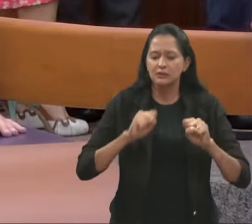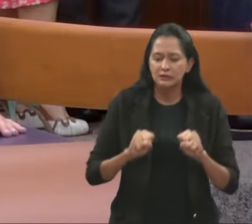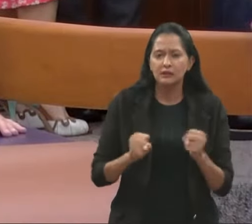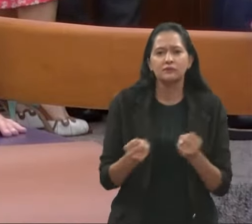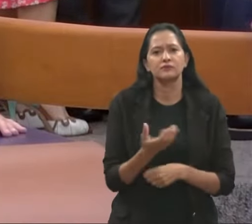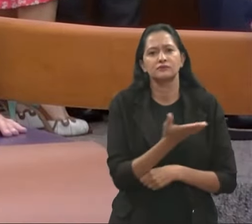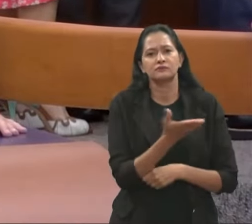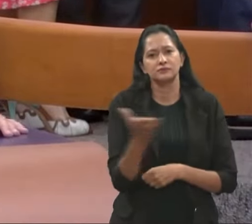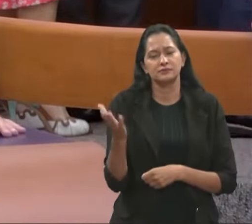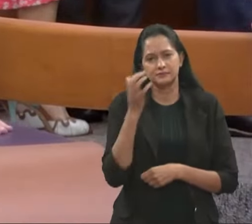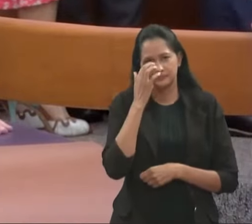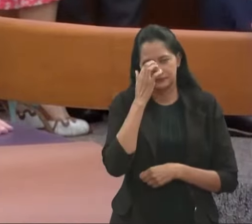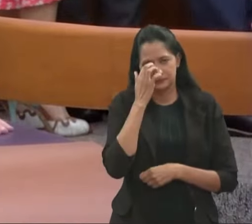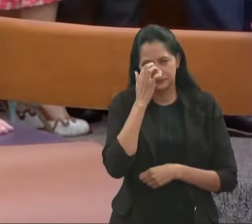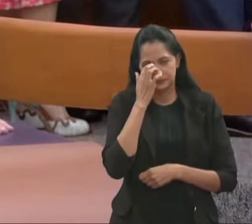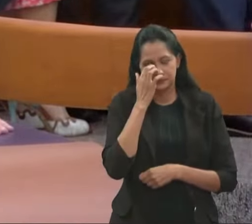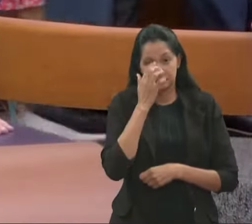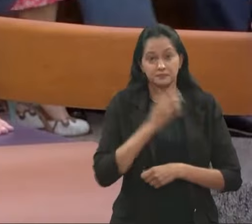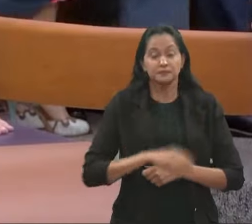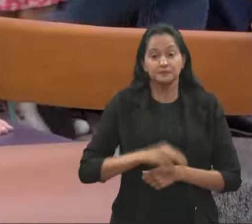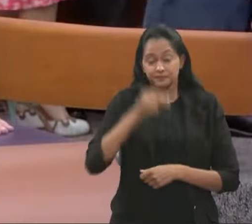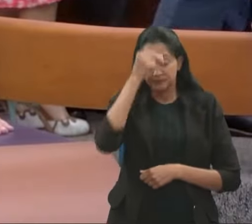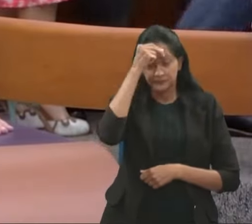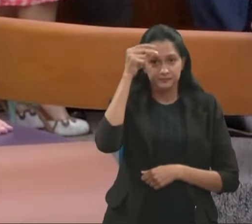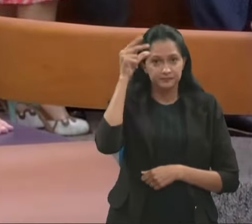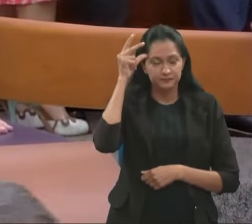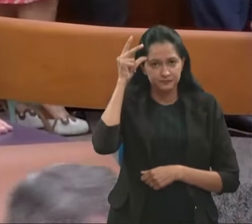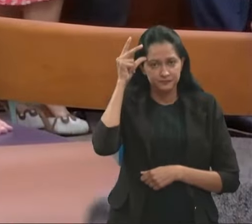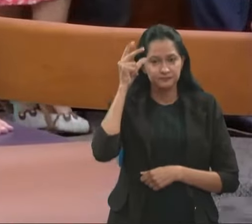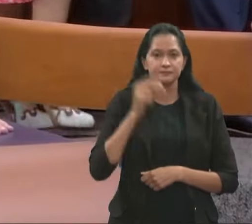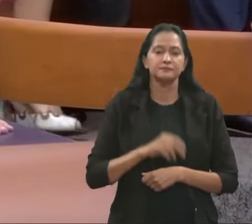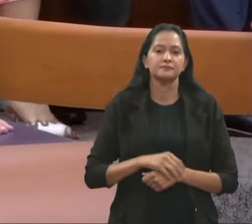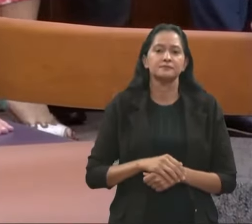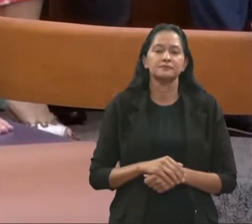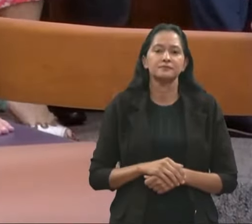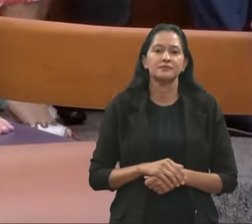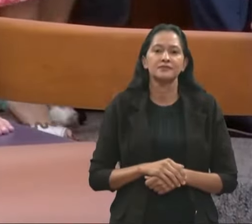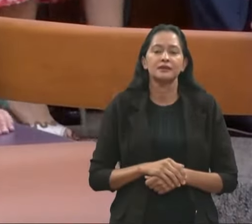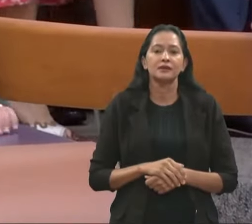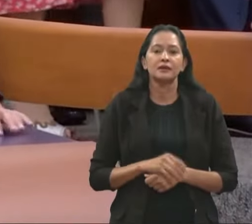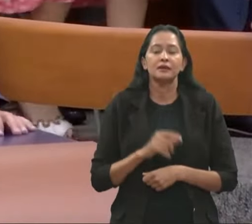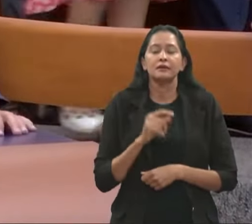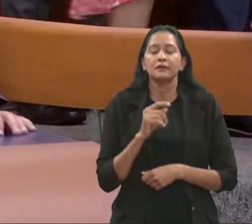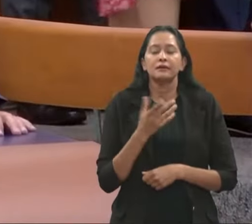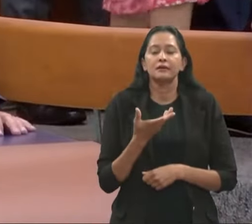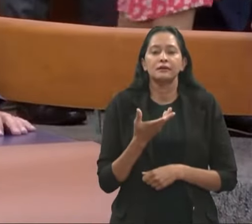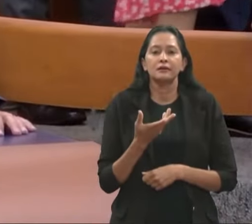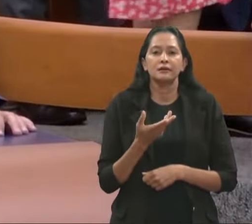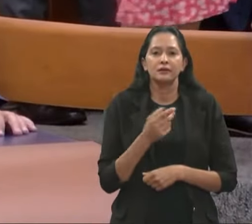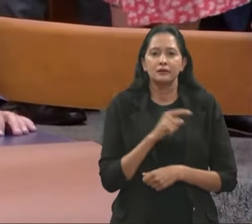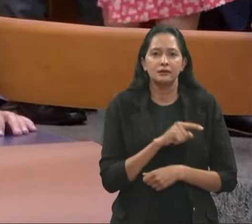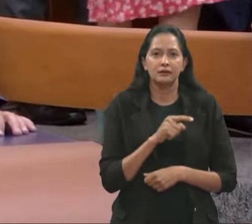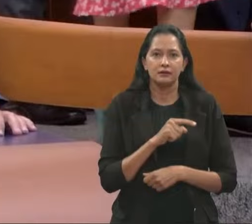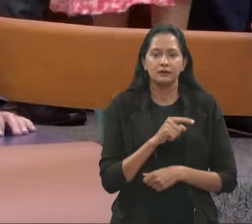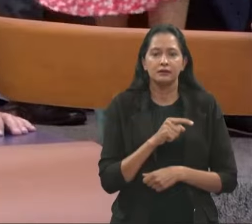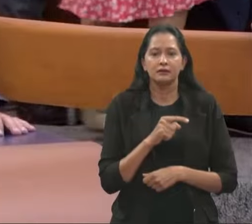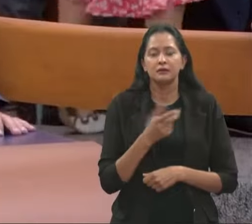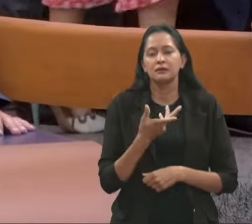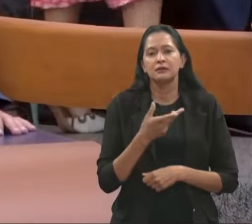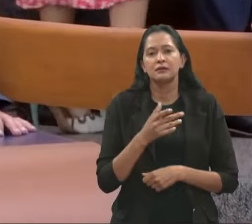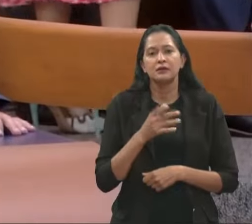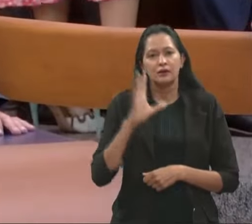vocês. O prefeito não está correndo em resolver a demanda de vocês.